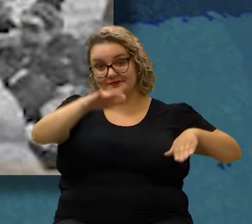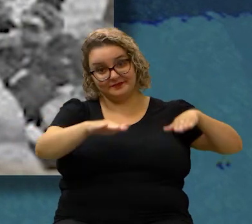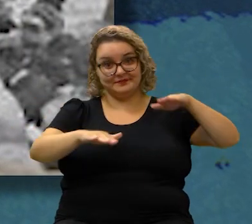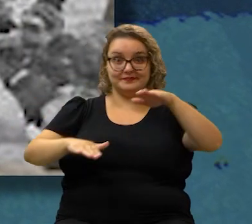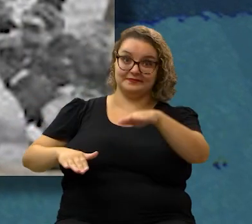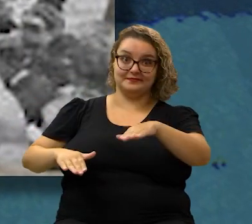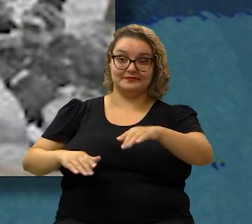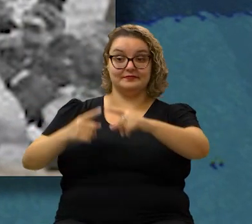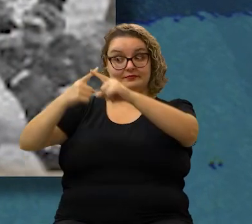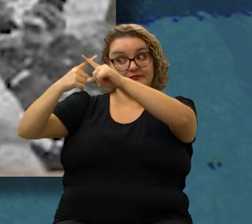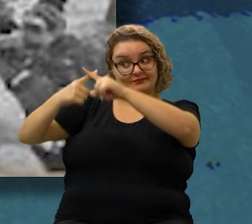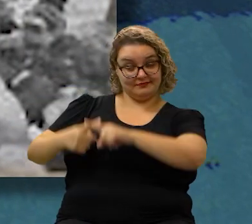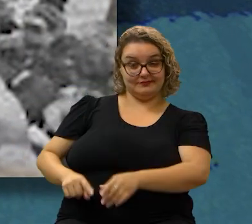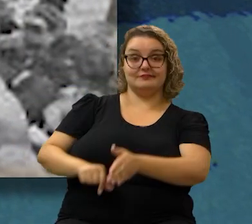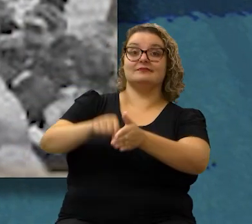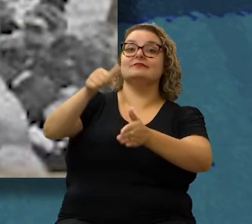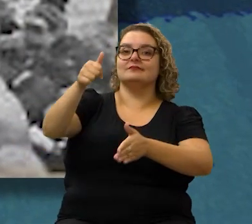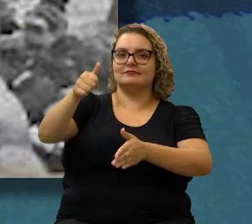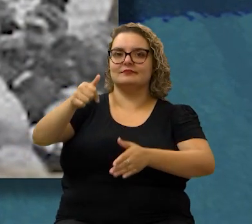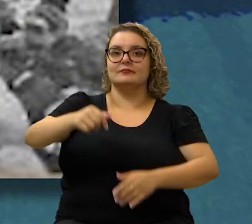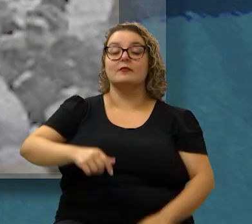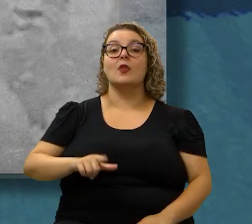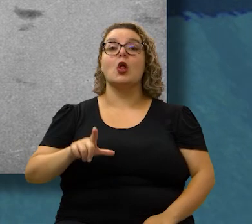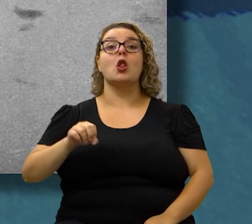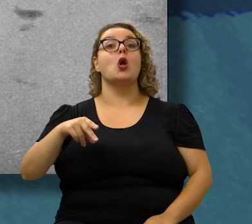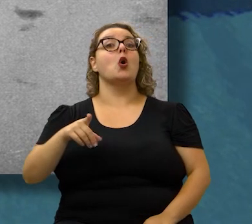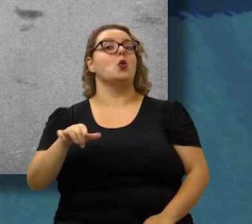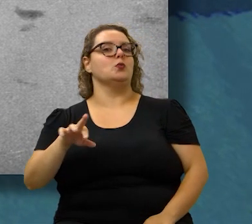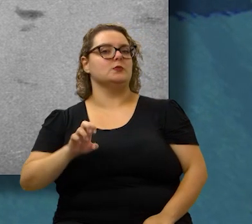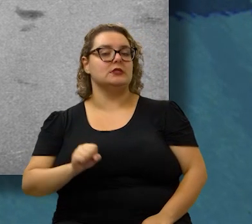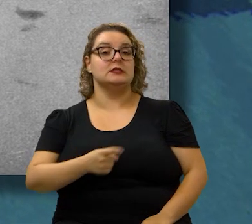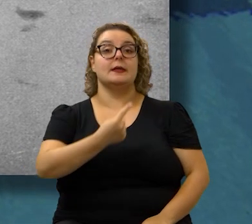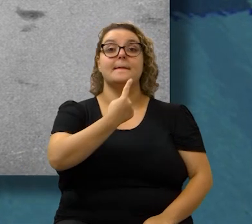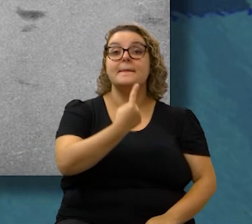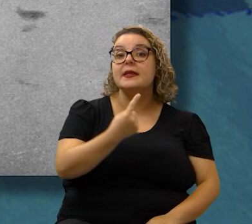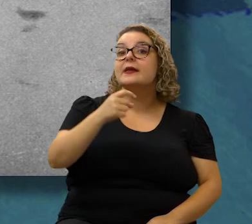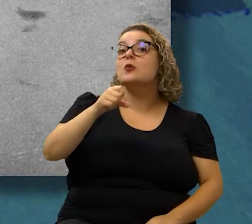primeiras competições de natação foram em Londres, em